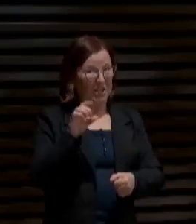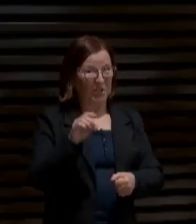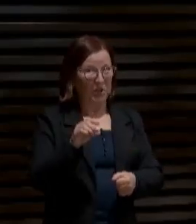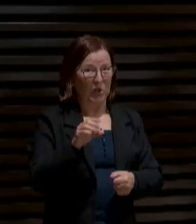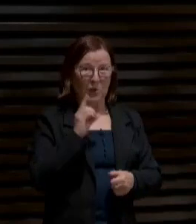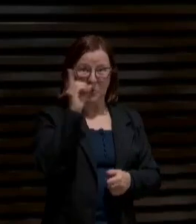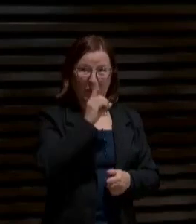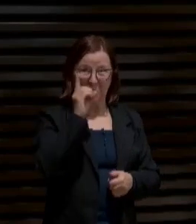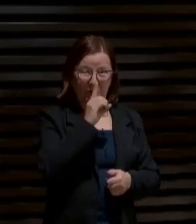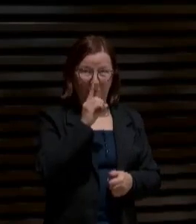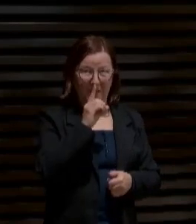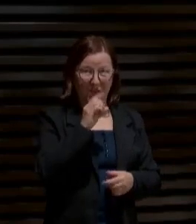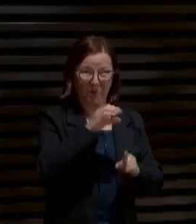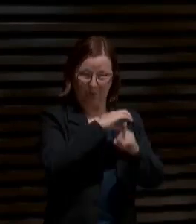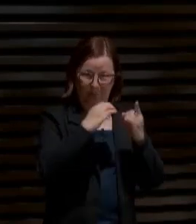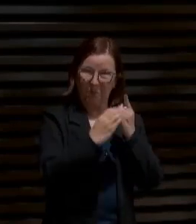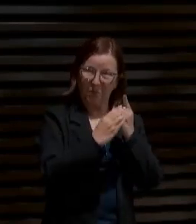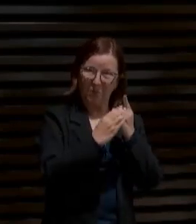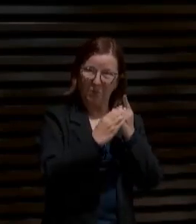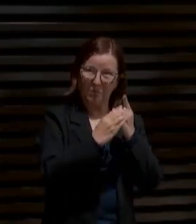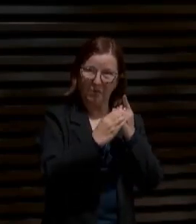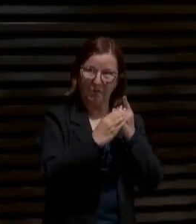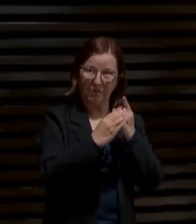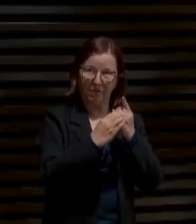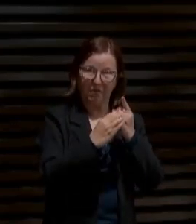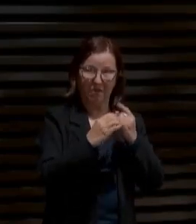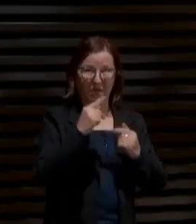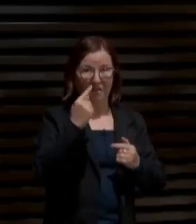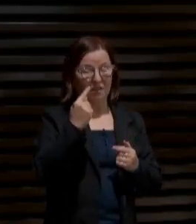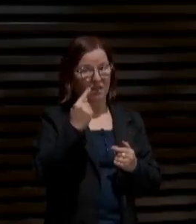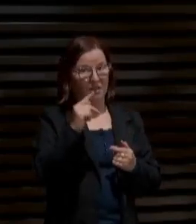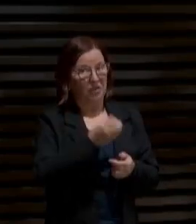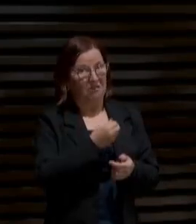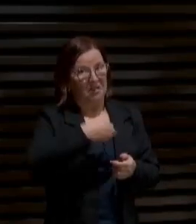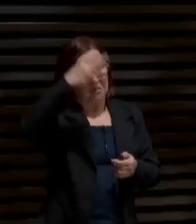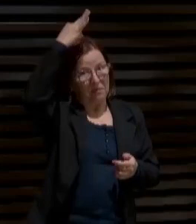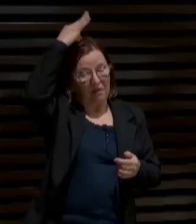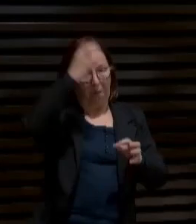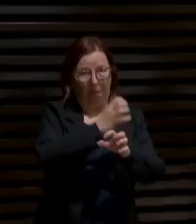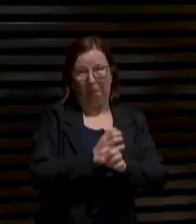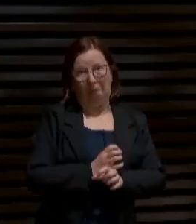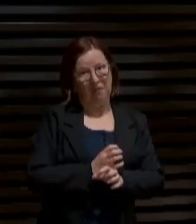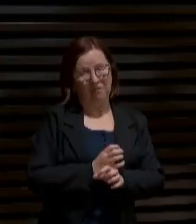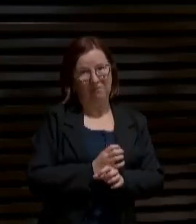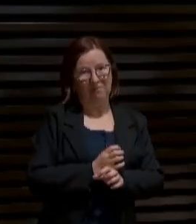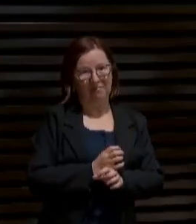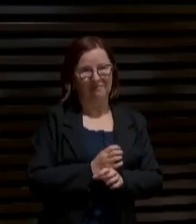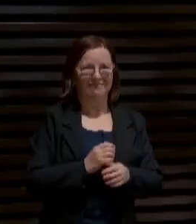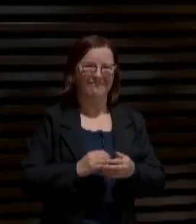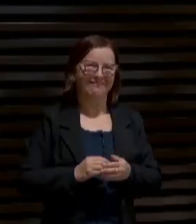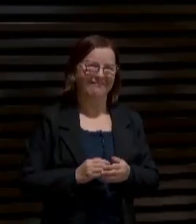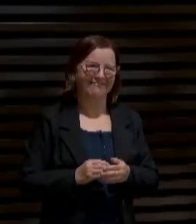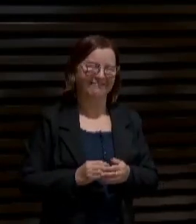na igreja para ouvir Revelação você tá com a tua barriga vazia a gente brinca aqui na segunda-feira do tanque cheio do nossos filhos